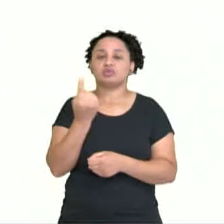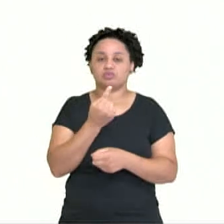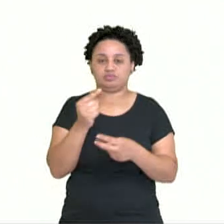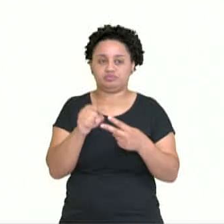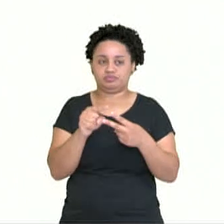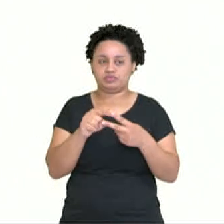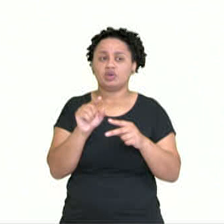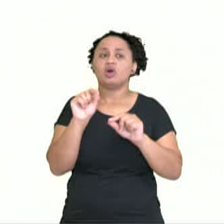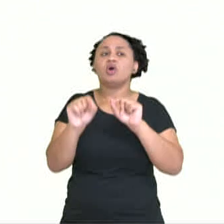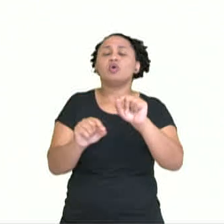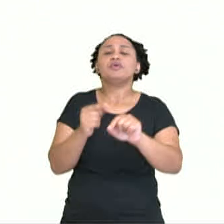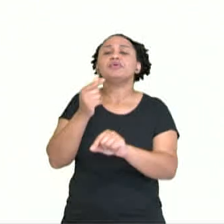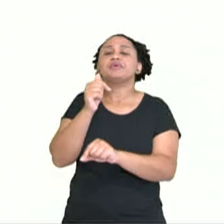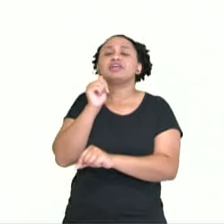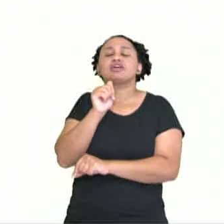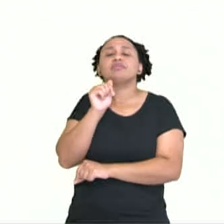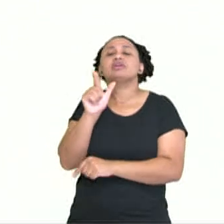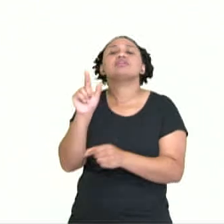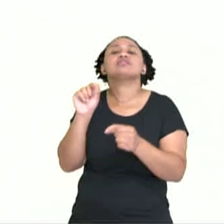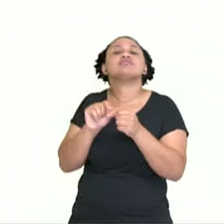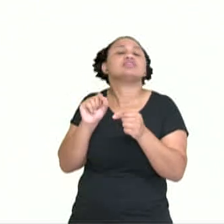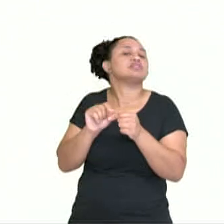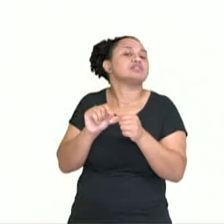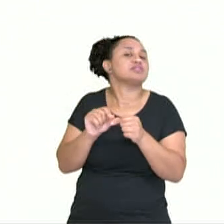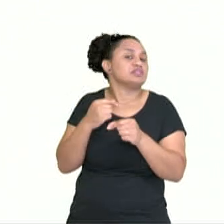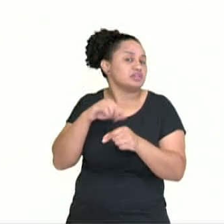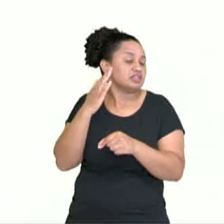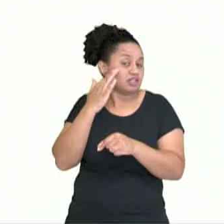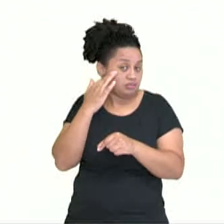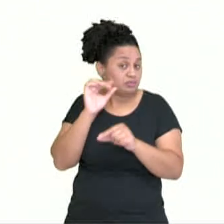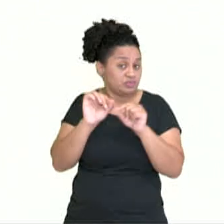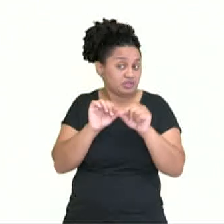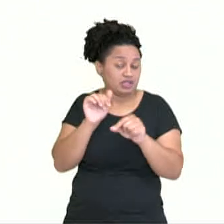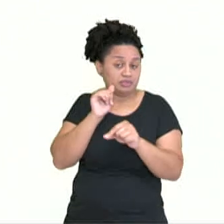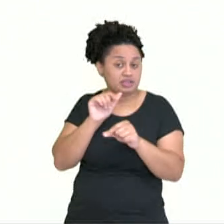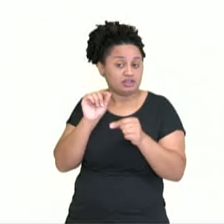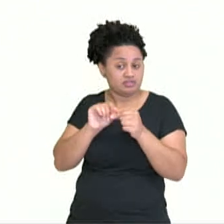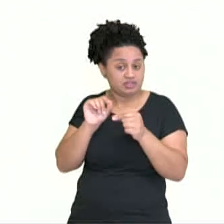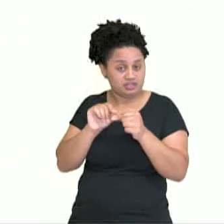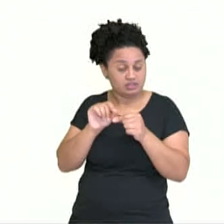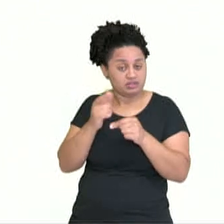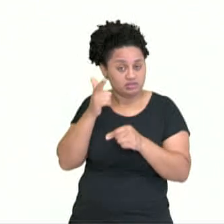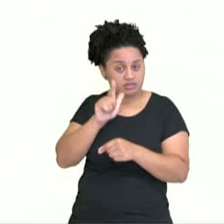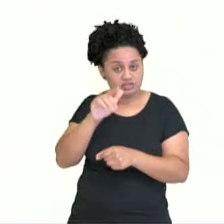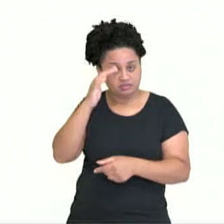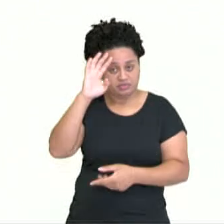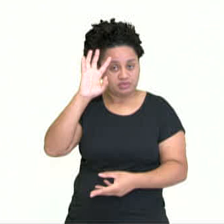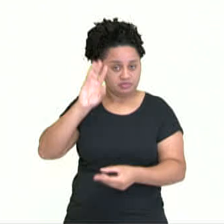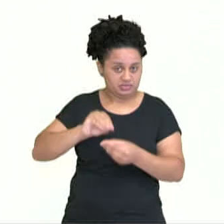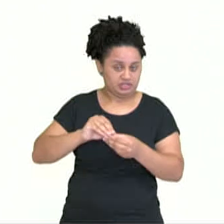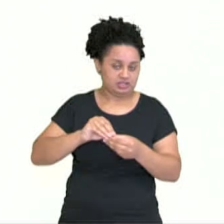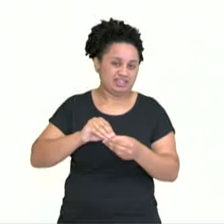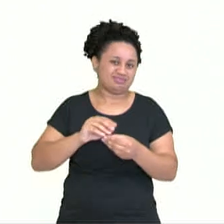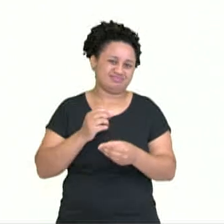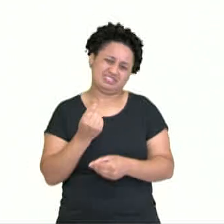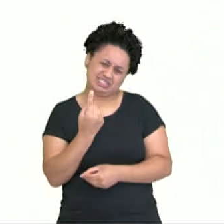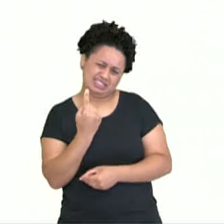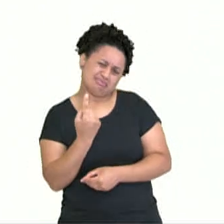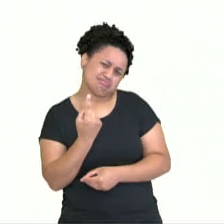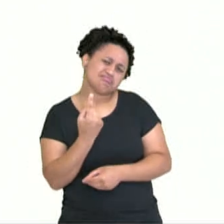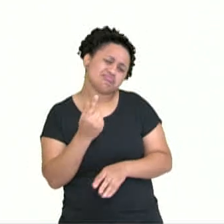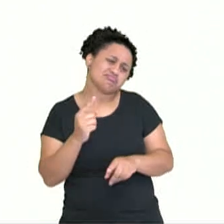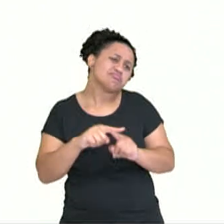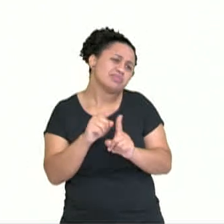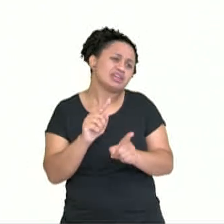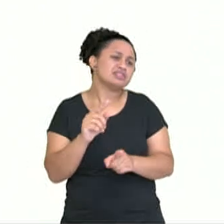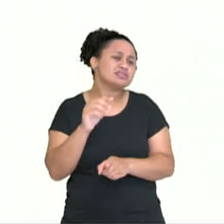fazendo? Sabemos perfeitamente o que ela está fazendo, né? A gente consegue entender, por mais estranho que possa parecer, pelo menos a gente imagina o objetivo